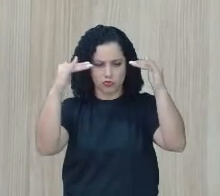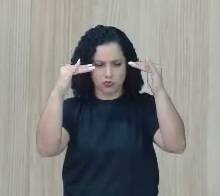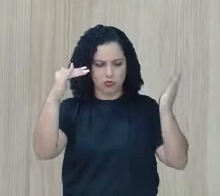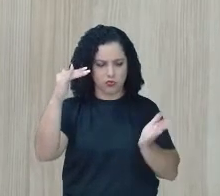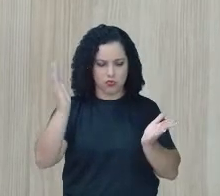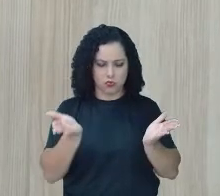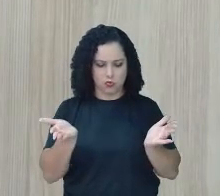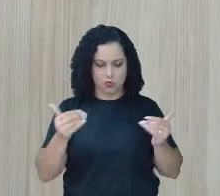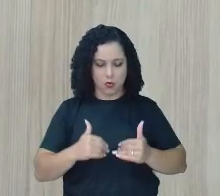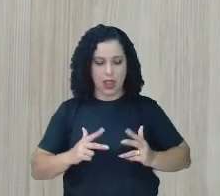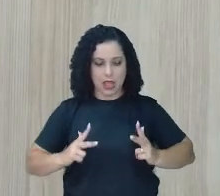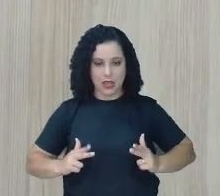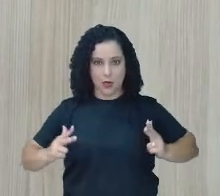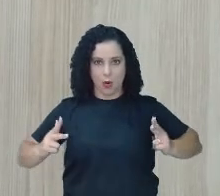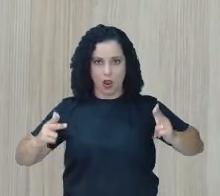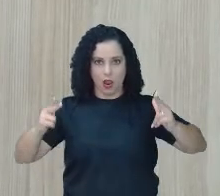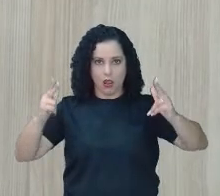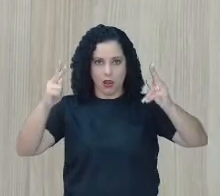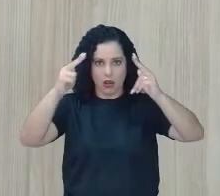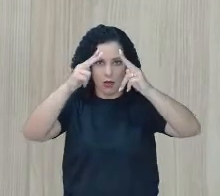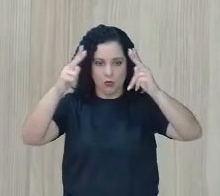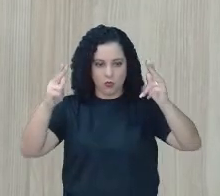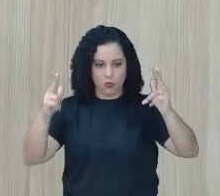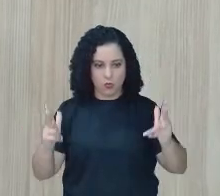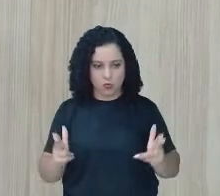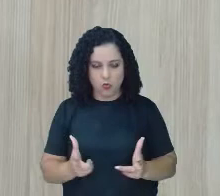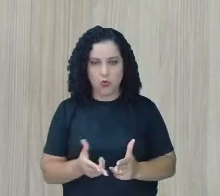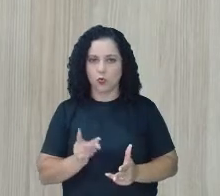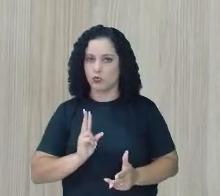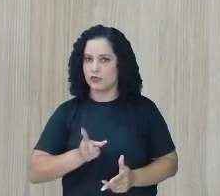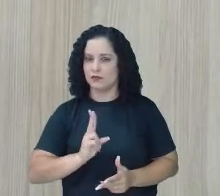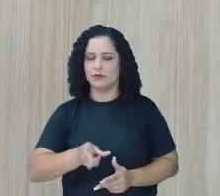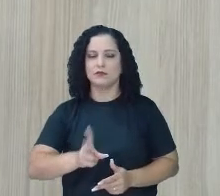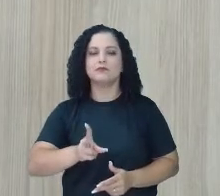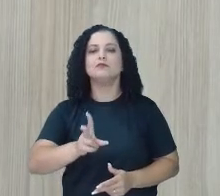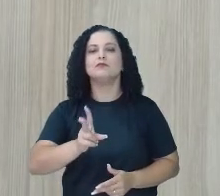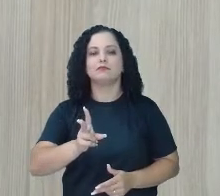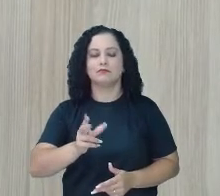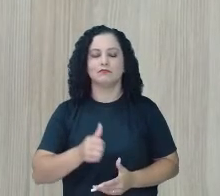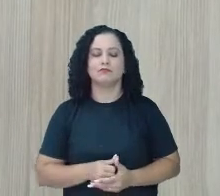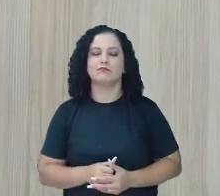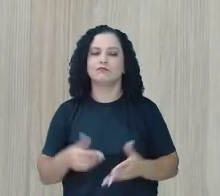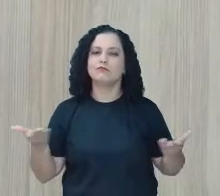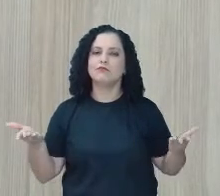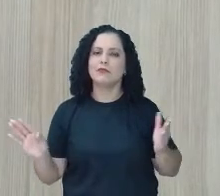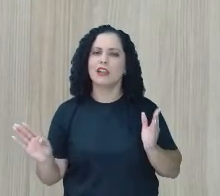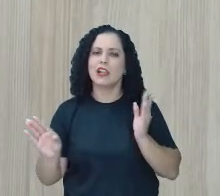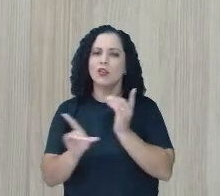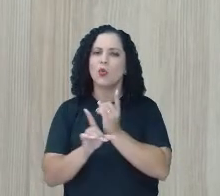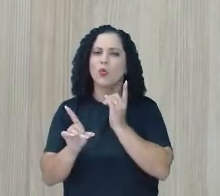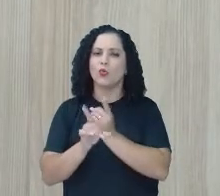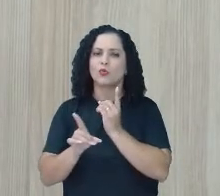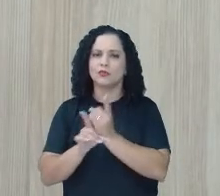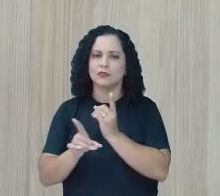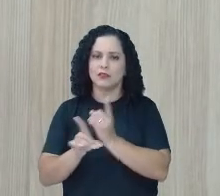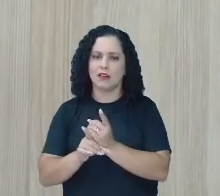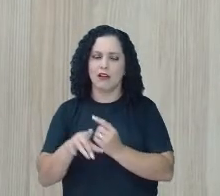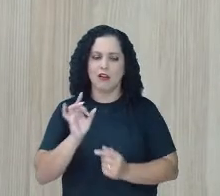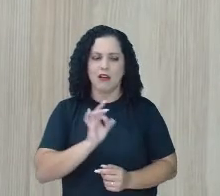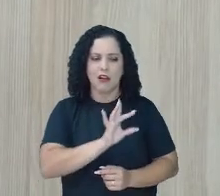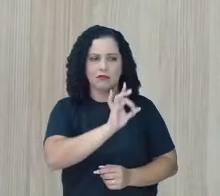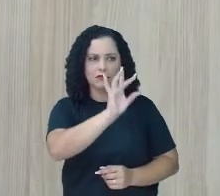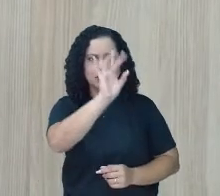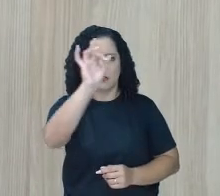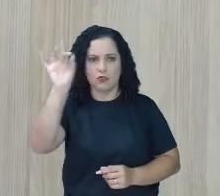mesma medida, certo? As medidas, elas são iguais. Tá? Então, para a gente encontrar aí o valor de cada ângulo